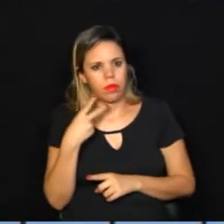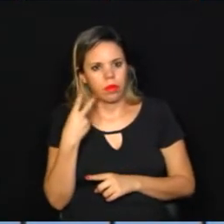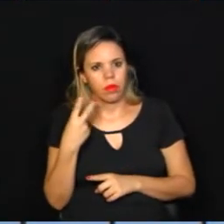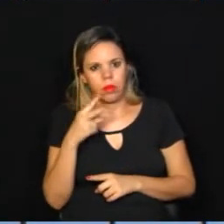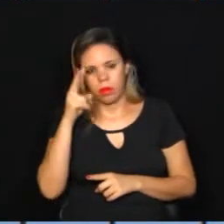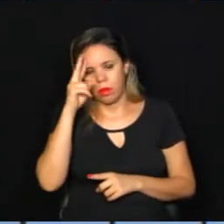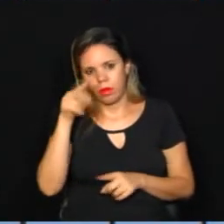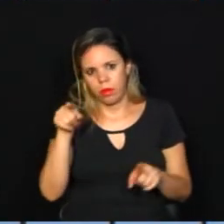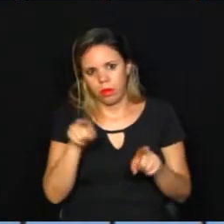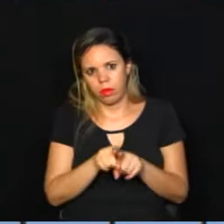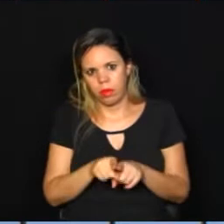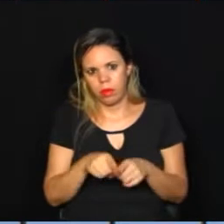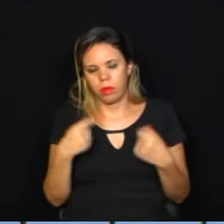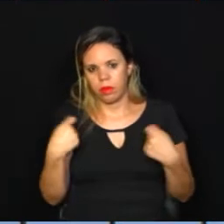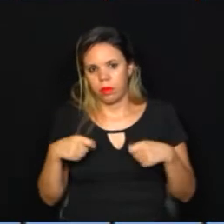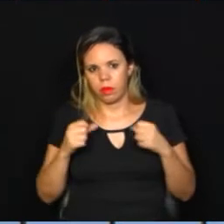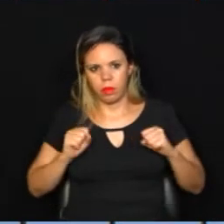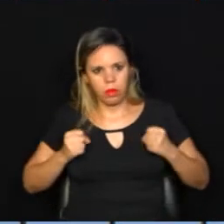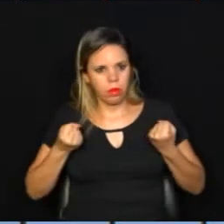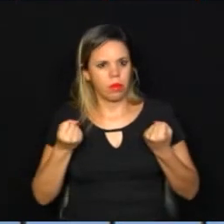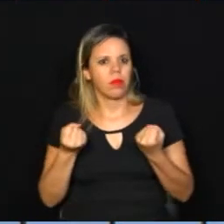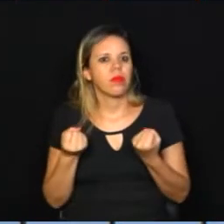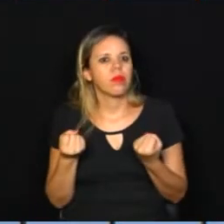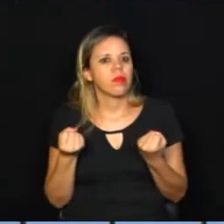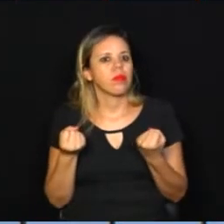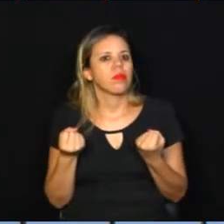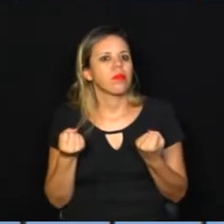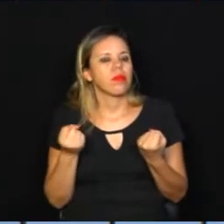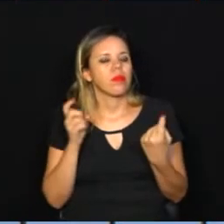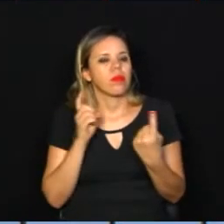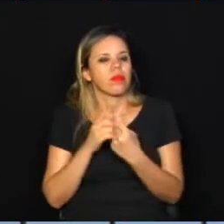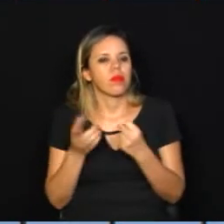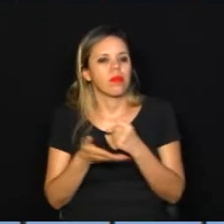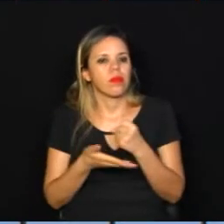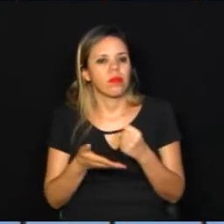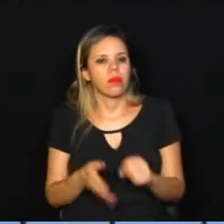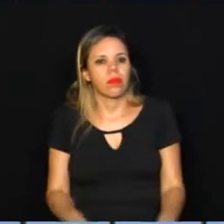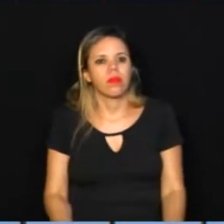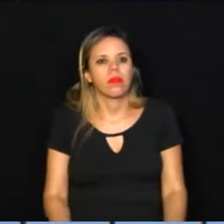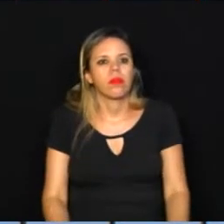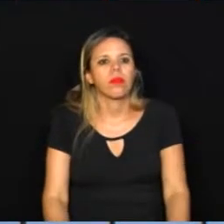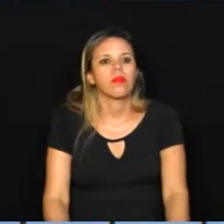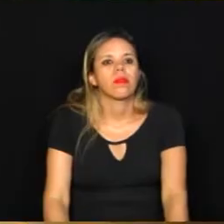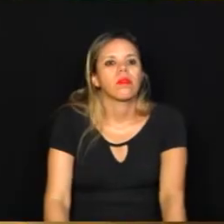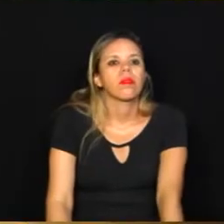lembra que também é preciso fortalecer os serviços básicos.